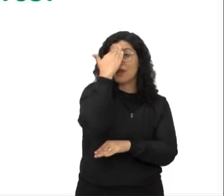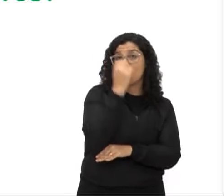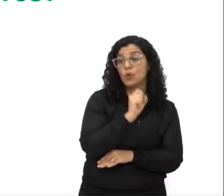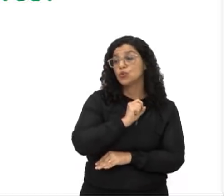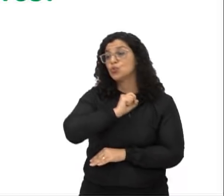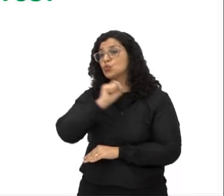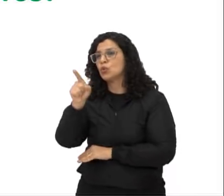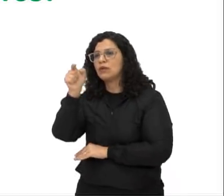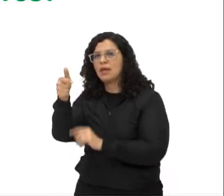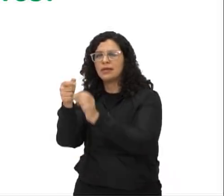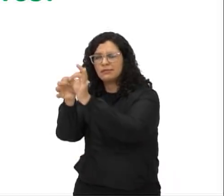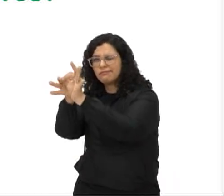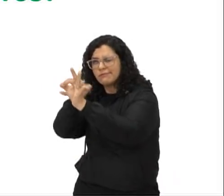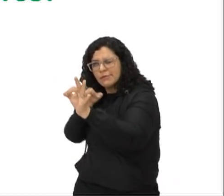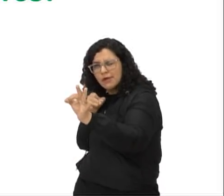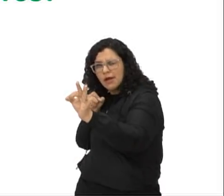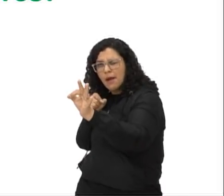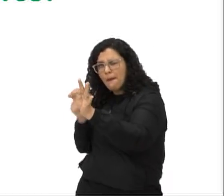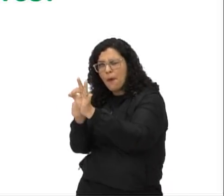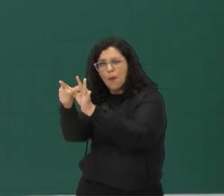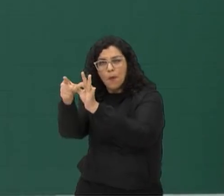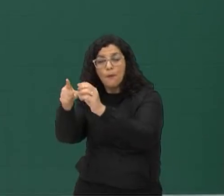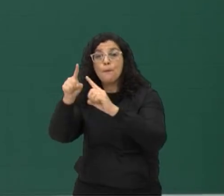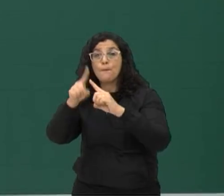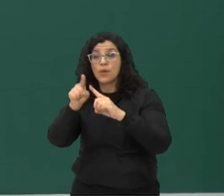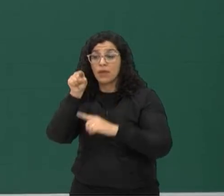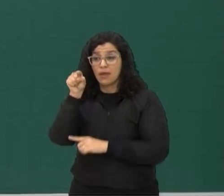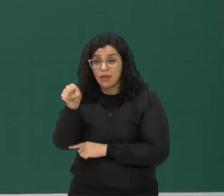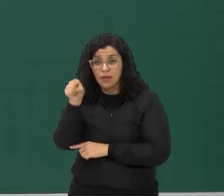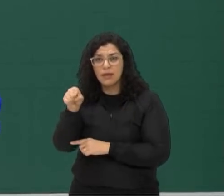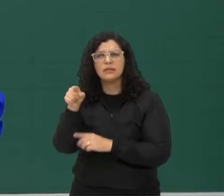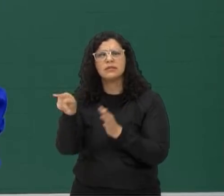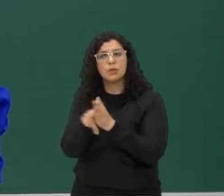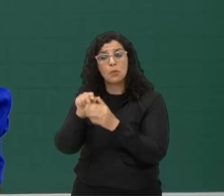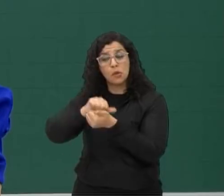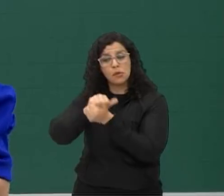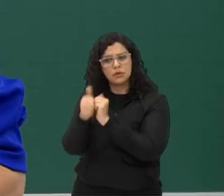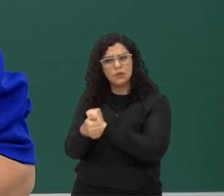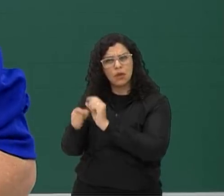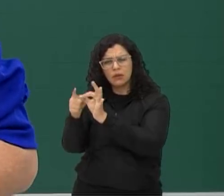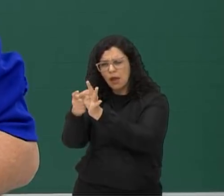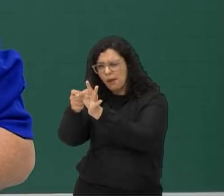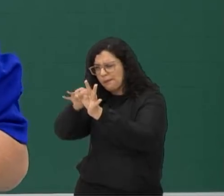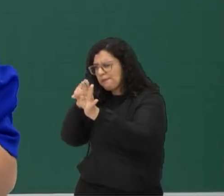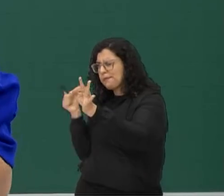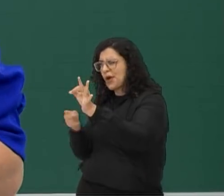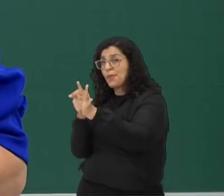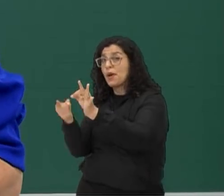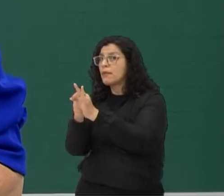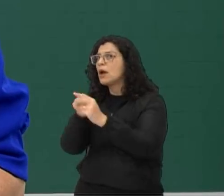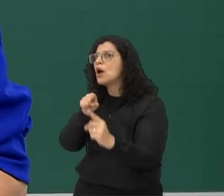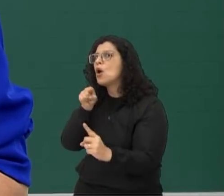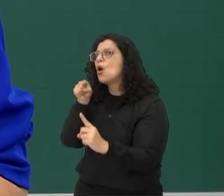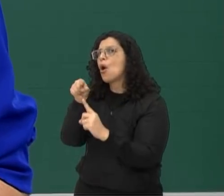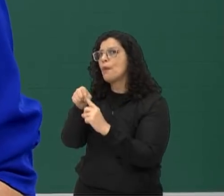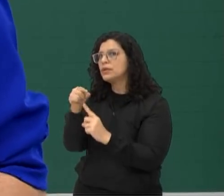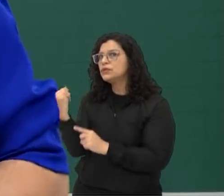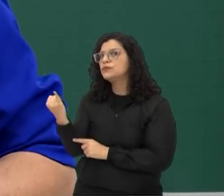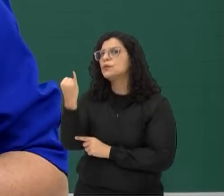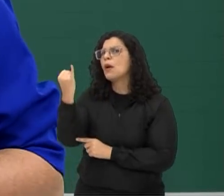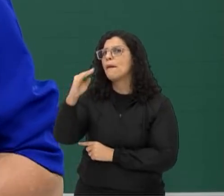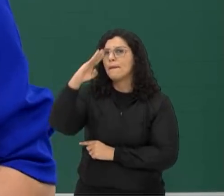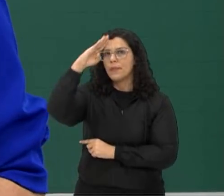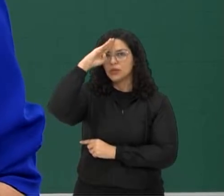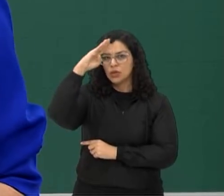um incômodo ao rei, porque o tiro com arco, né, o esporte do arco e flecha, tinha uma importância